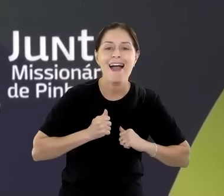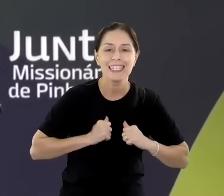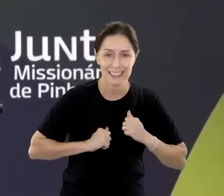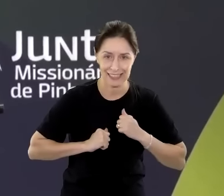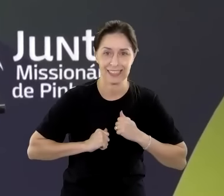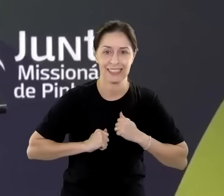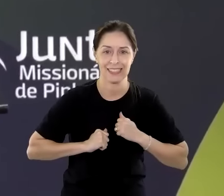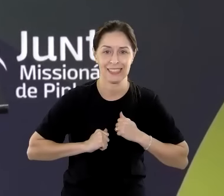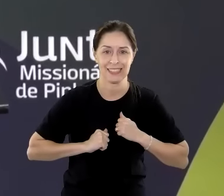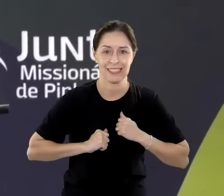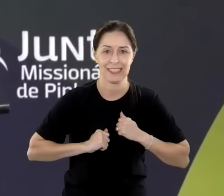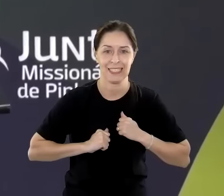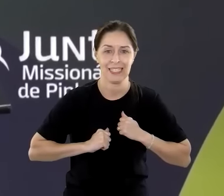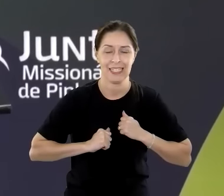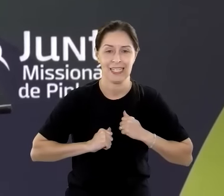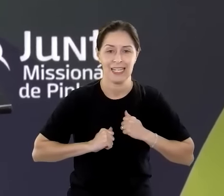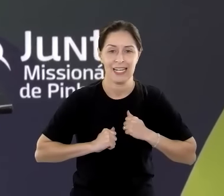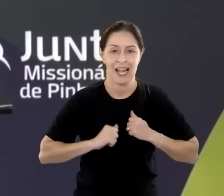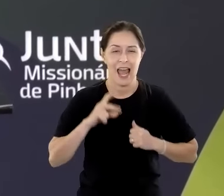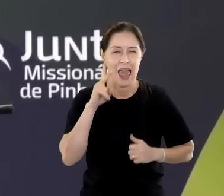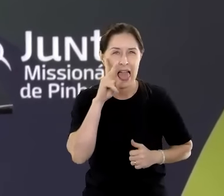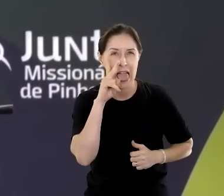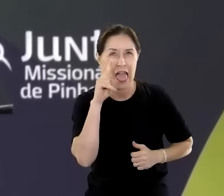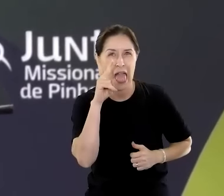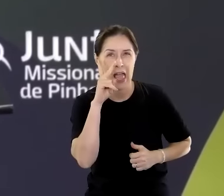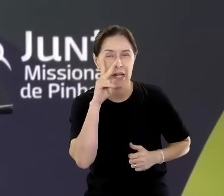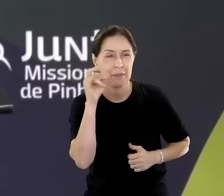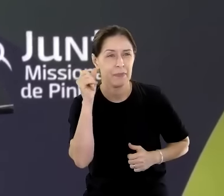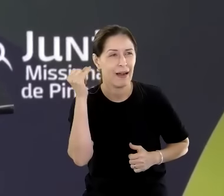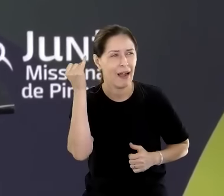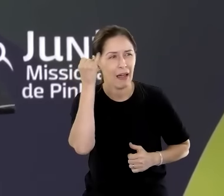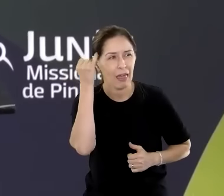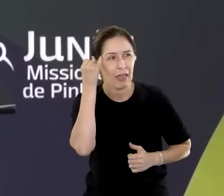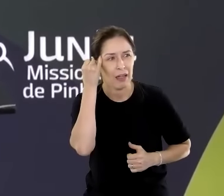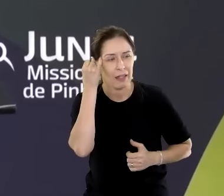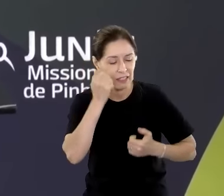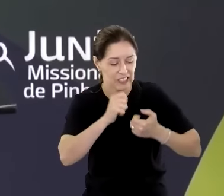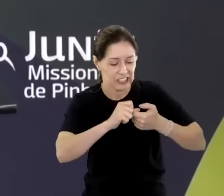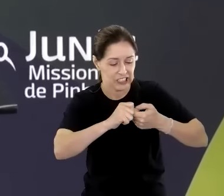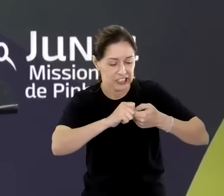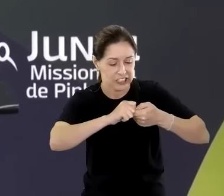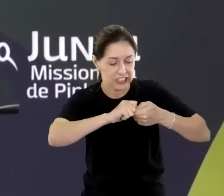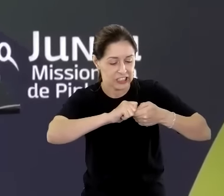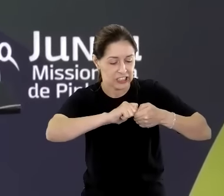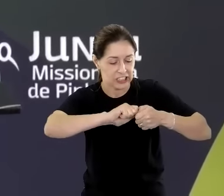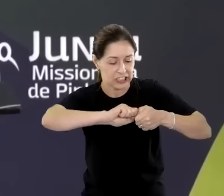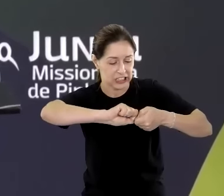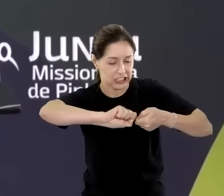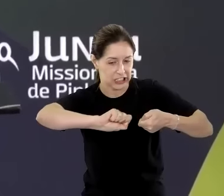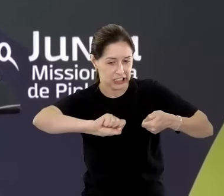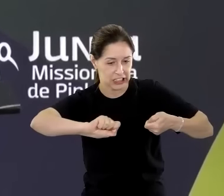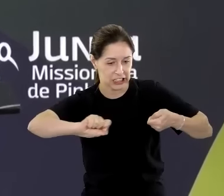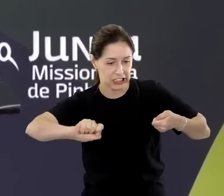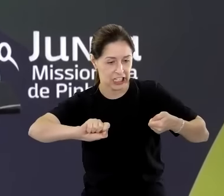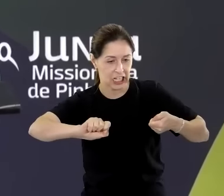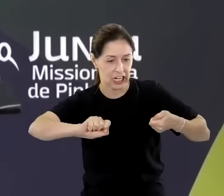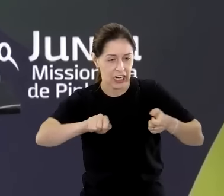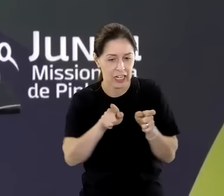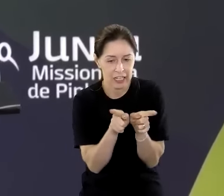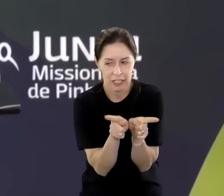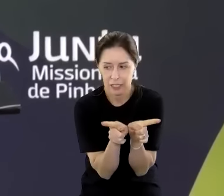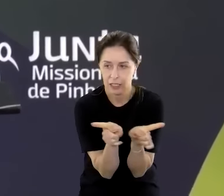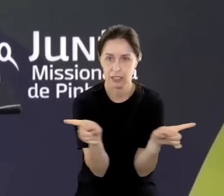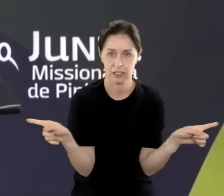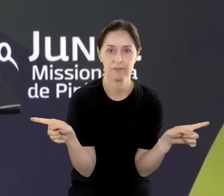rasgar, a ideia de puxar em direções opostas, de sufocar, de tirar